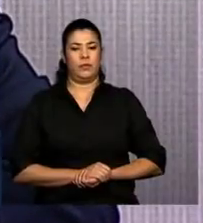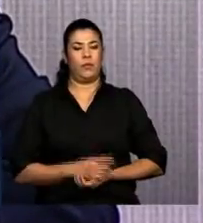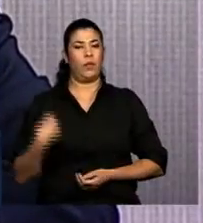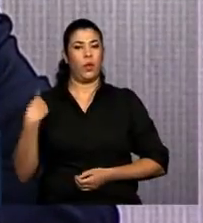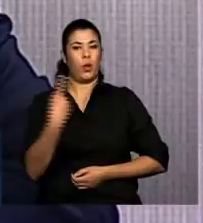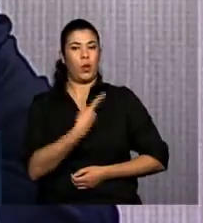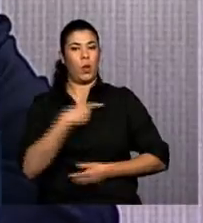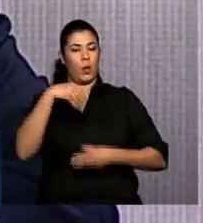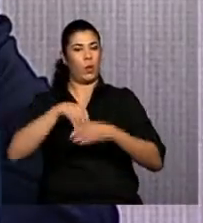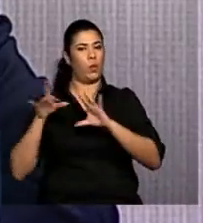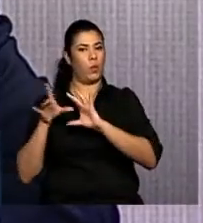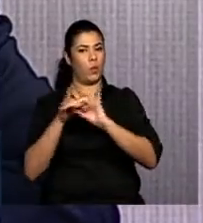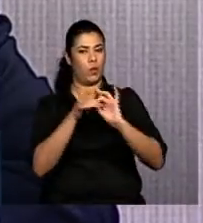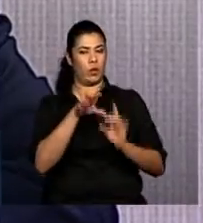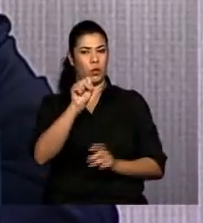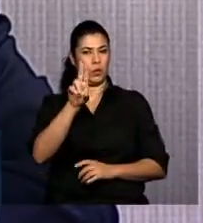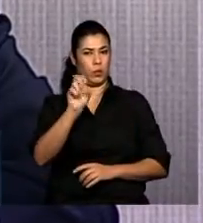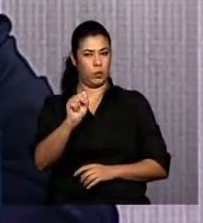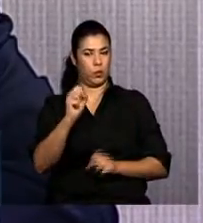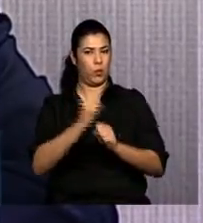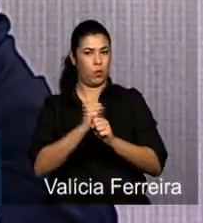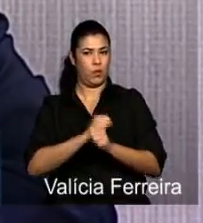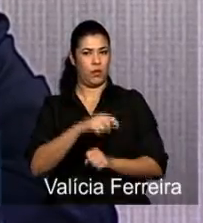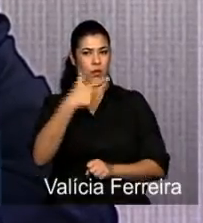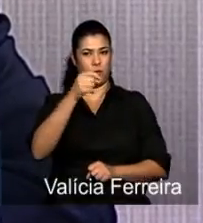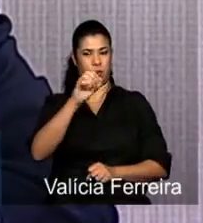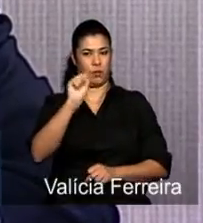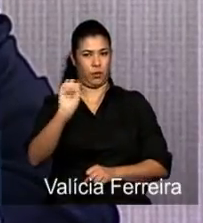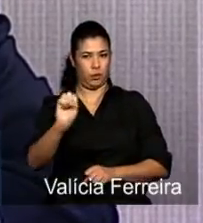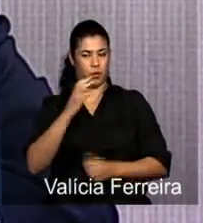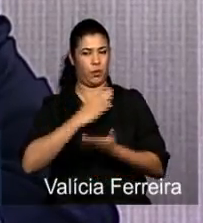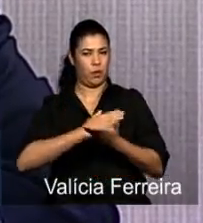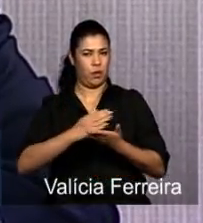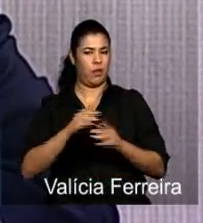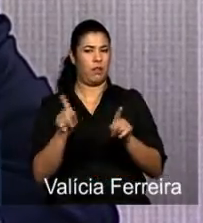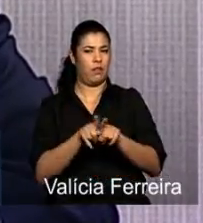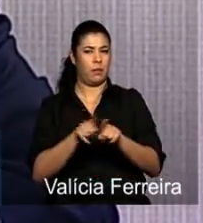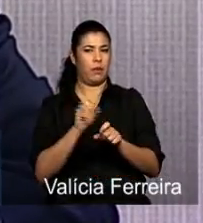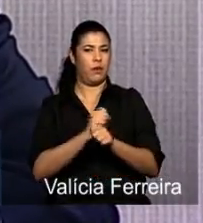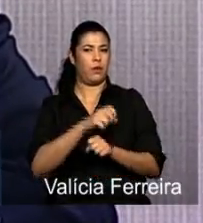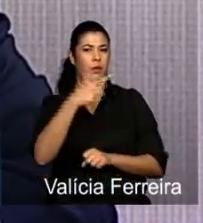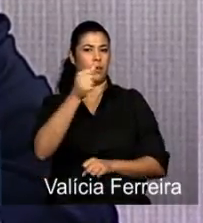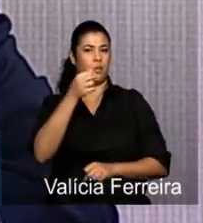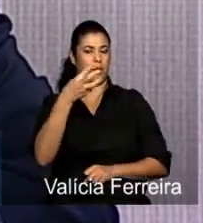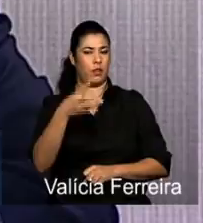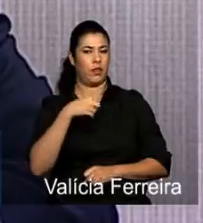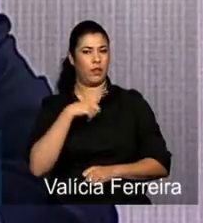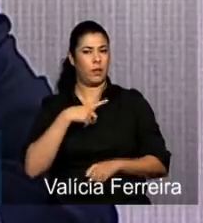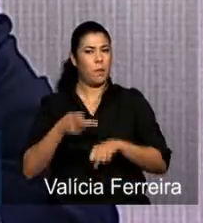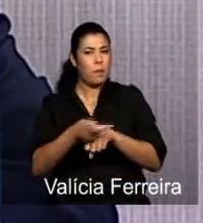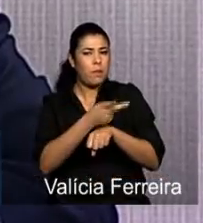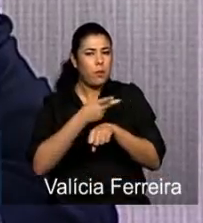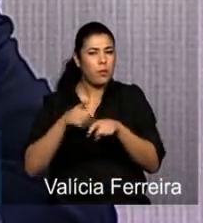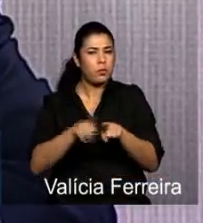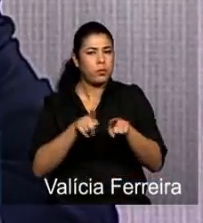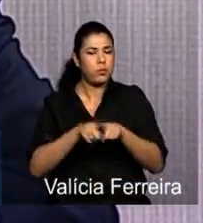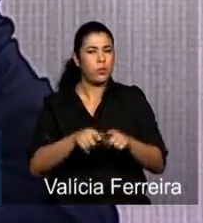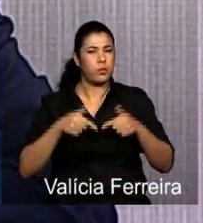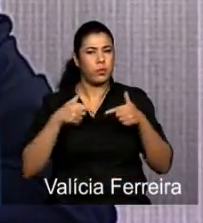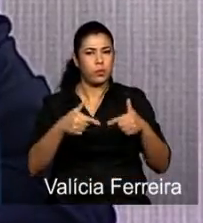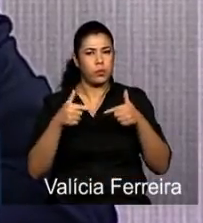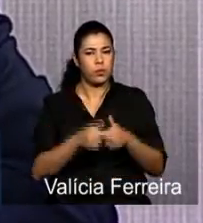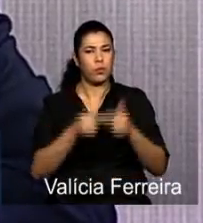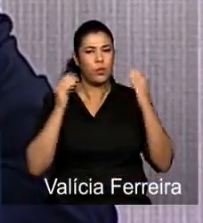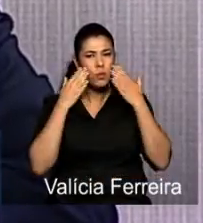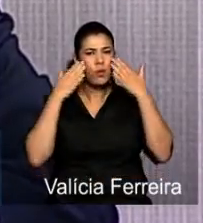do SUS, desde 2008, e mais especificamente a partir de 2013, nós temos procurado garantir a atenção às pessoas